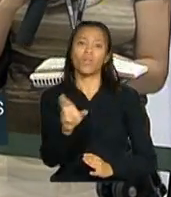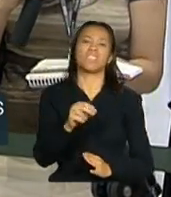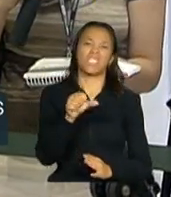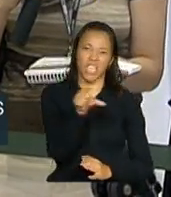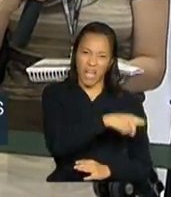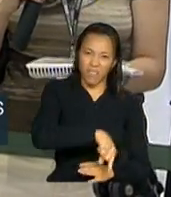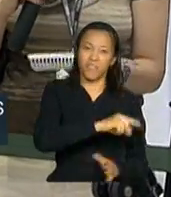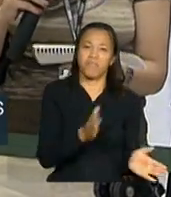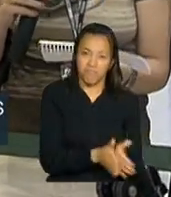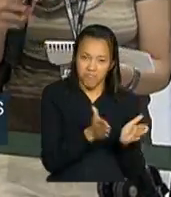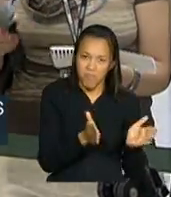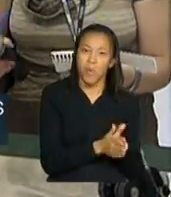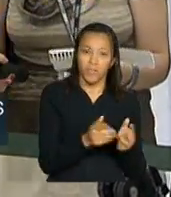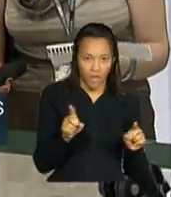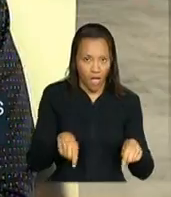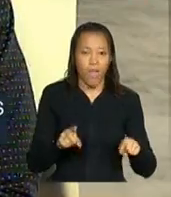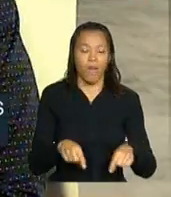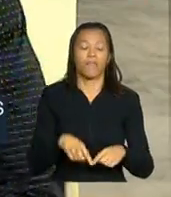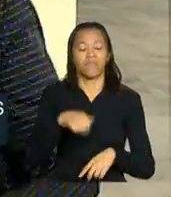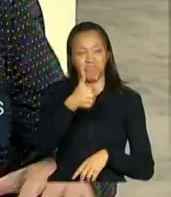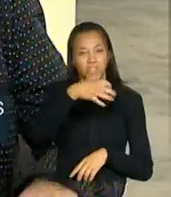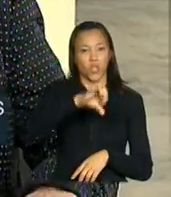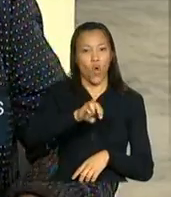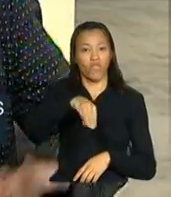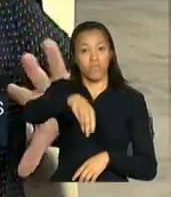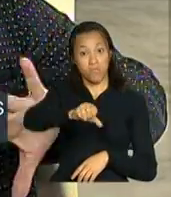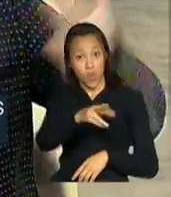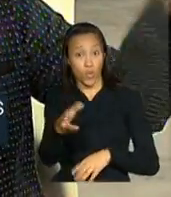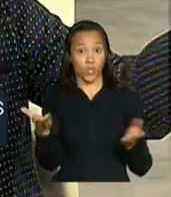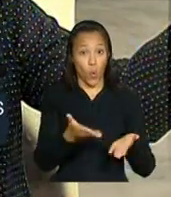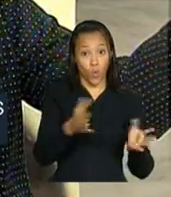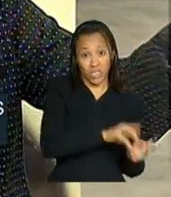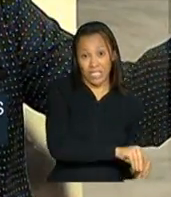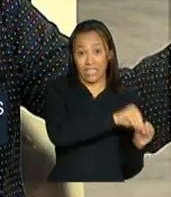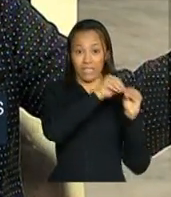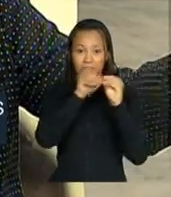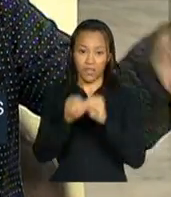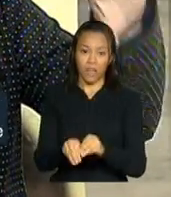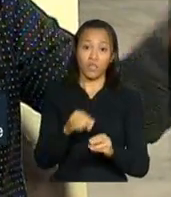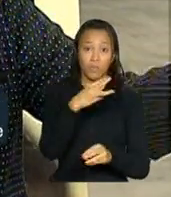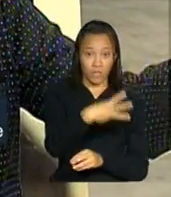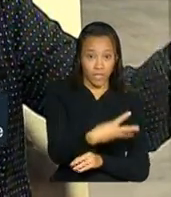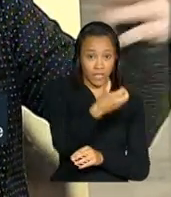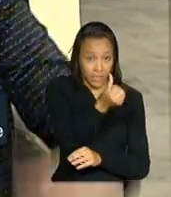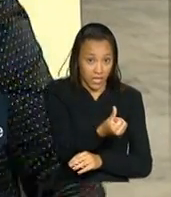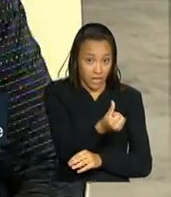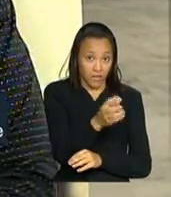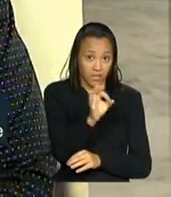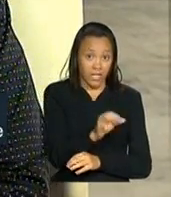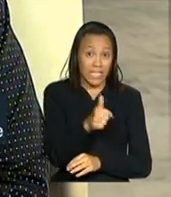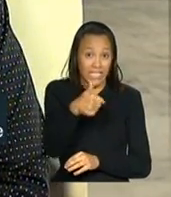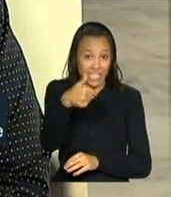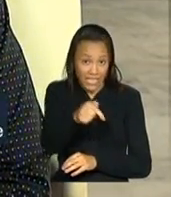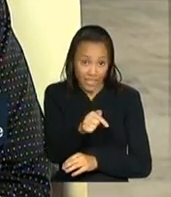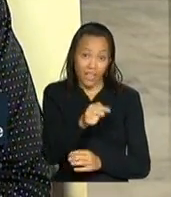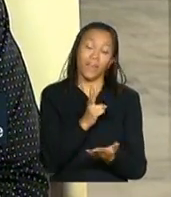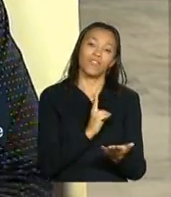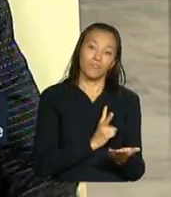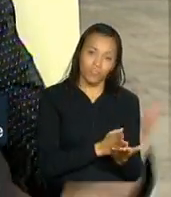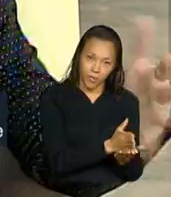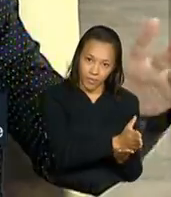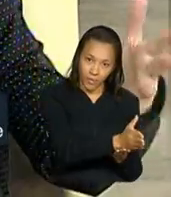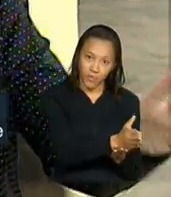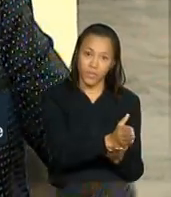miséria is Exatamente exatamente 19 milhões saem dos 36 17 permanecem em